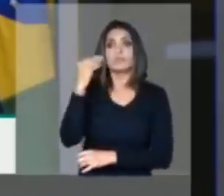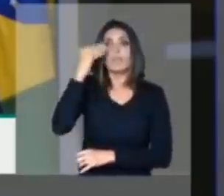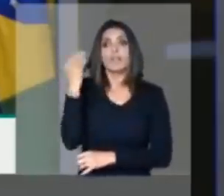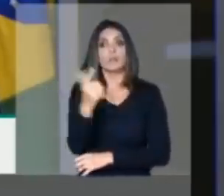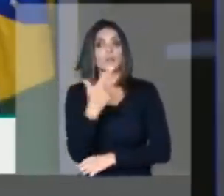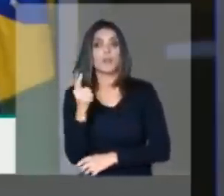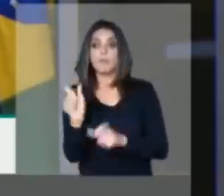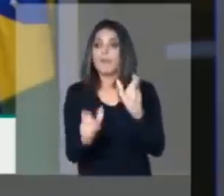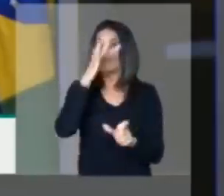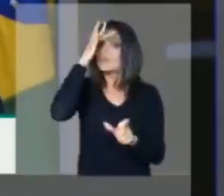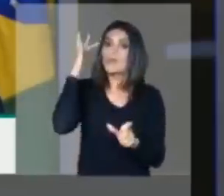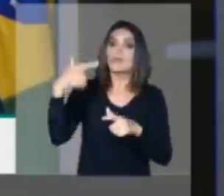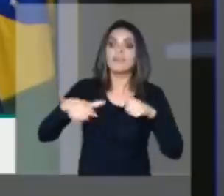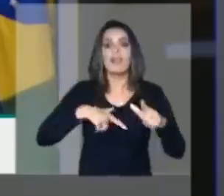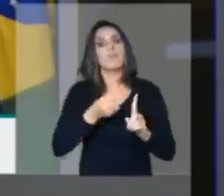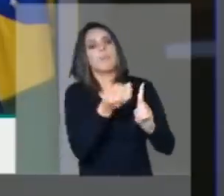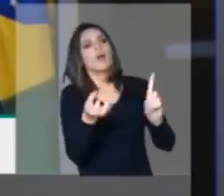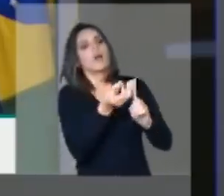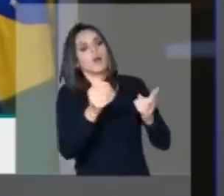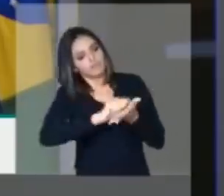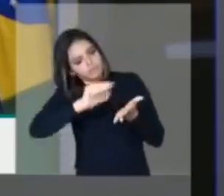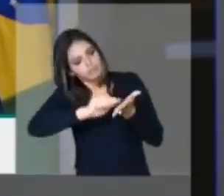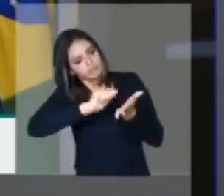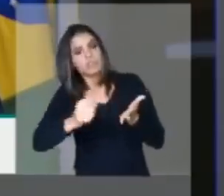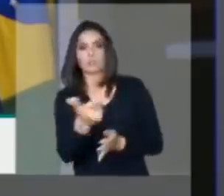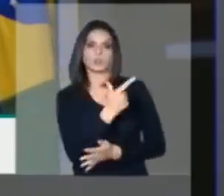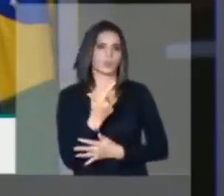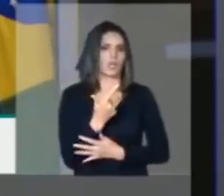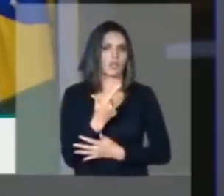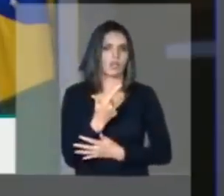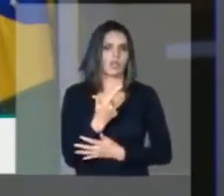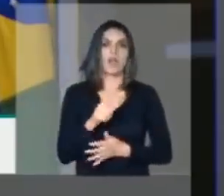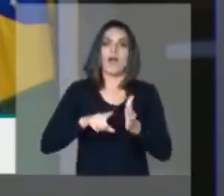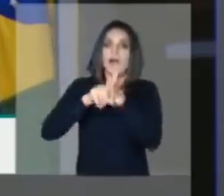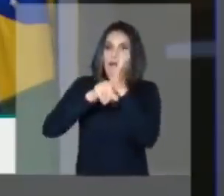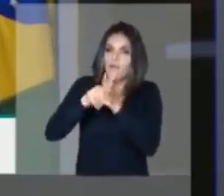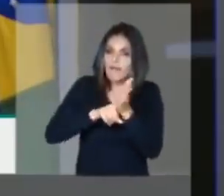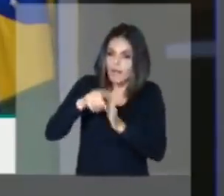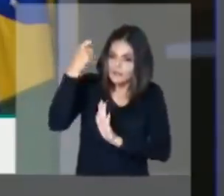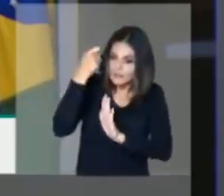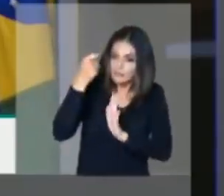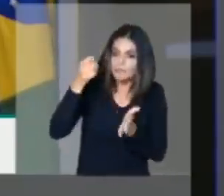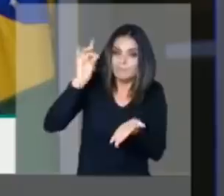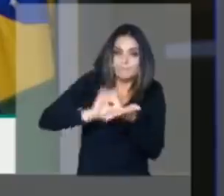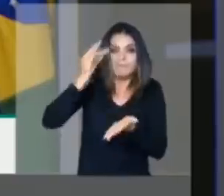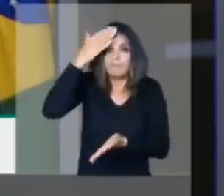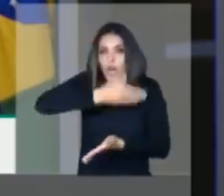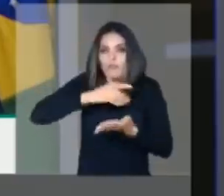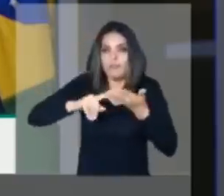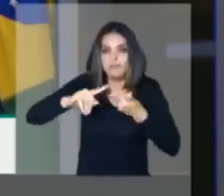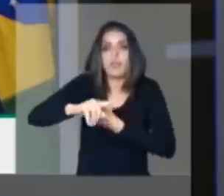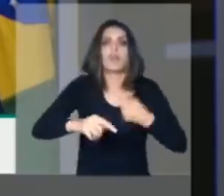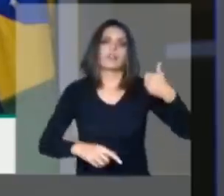isso, não tem pessoal para isso, não foi feito para esse tipo de julgamento. A análise fática acaba na segunda instância e,